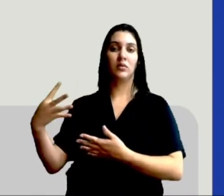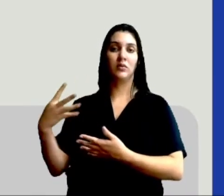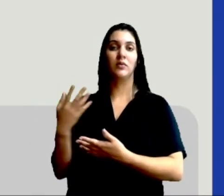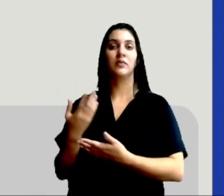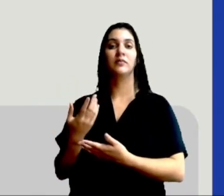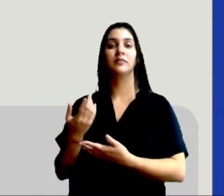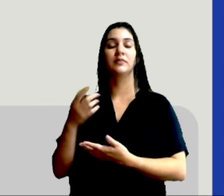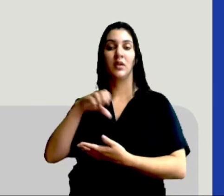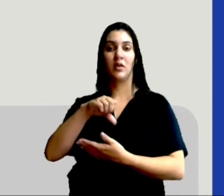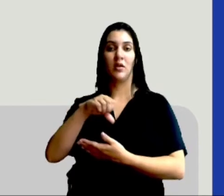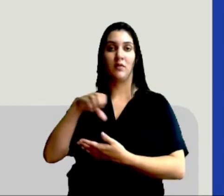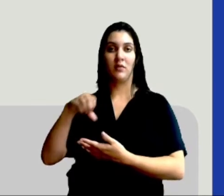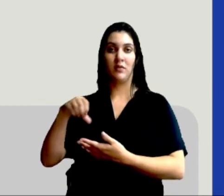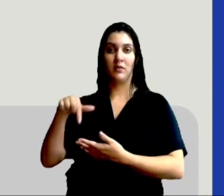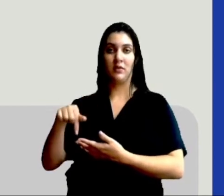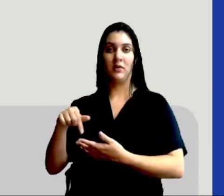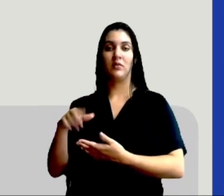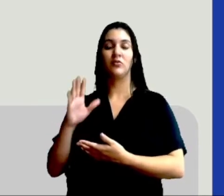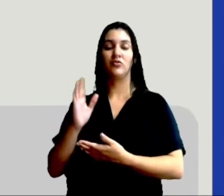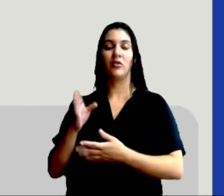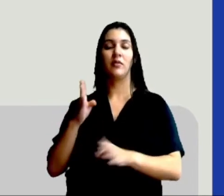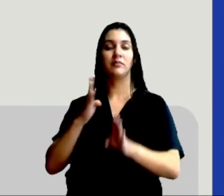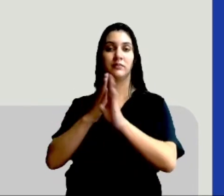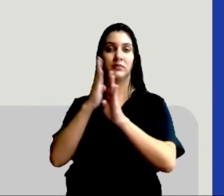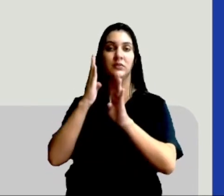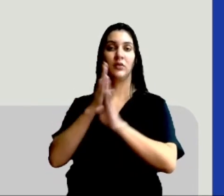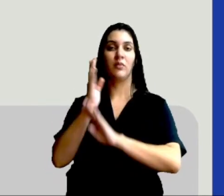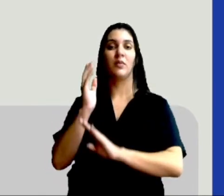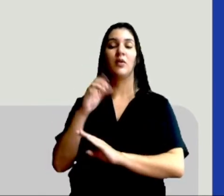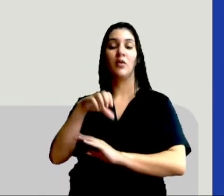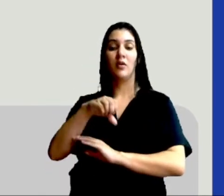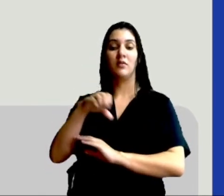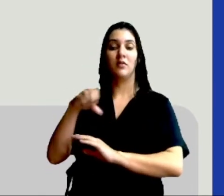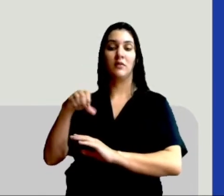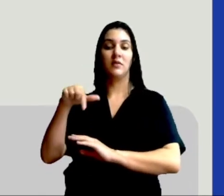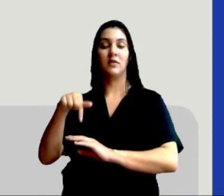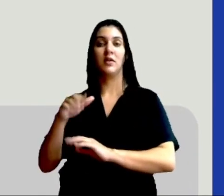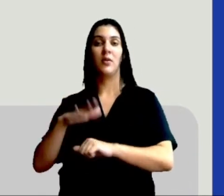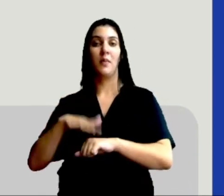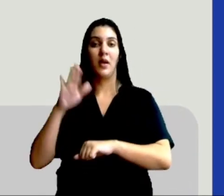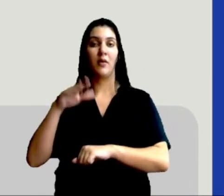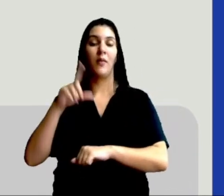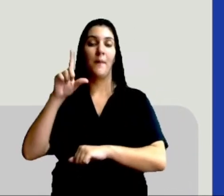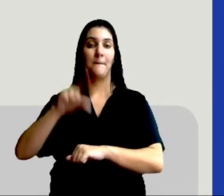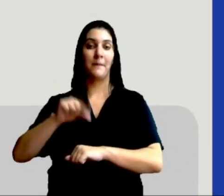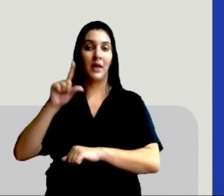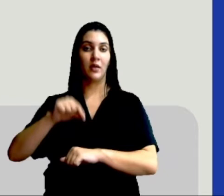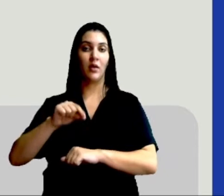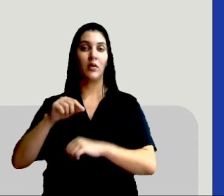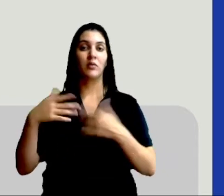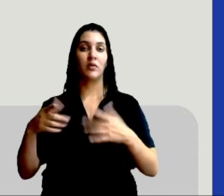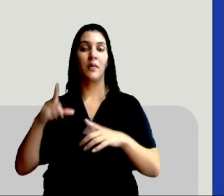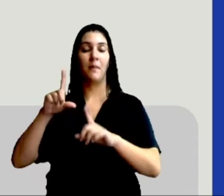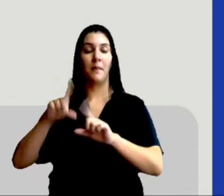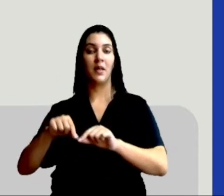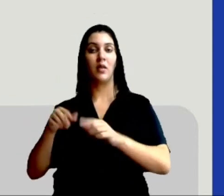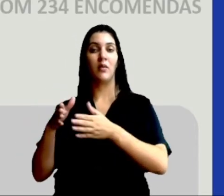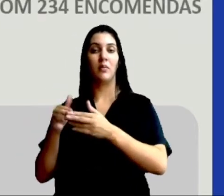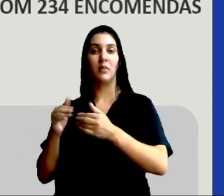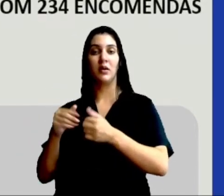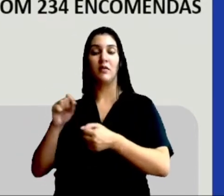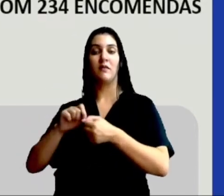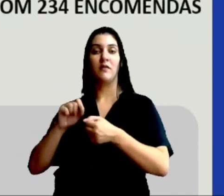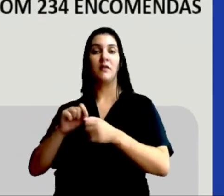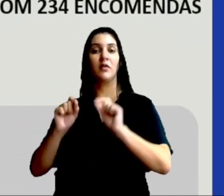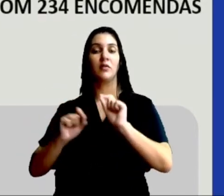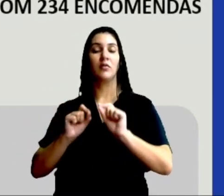844 e 997, como a gente descobriu, 997 é o maior. Então, o menor, né, a menor encomenda foi